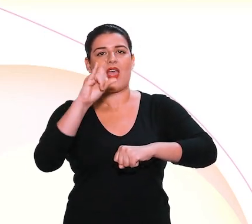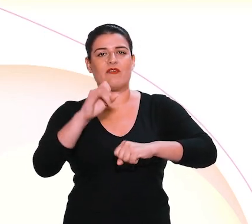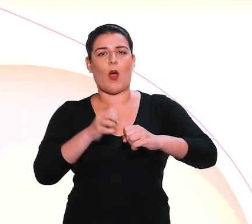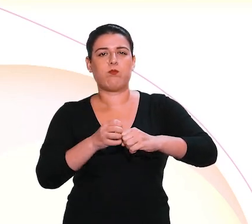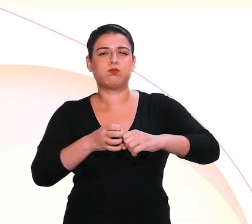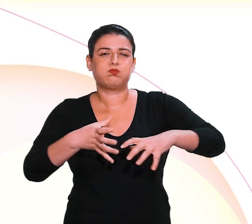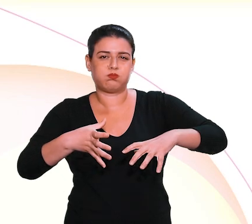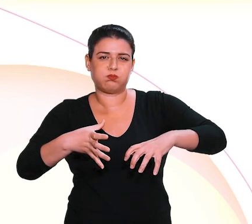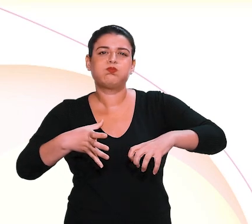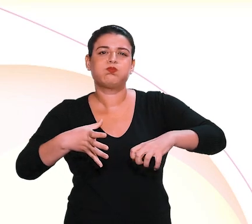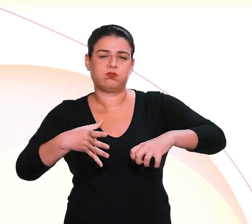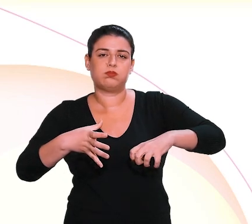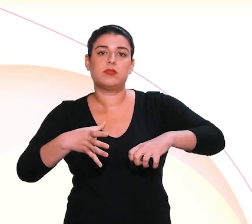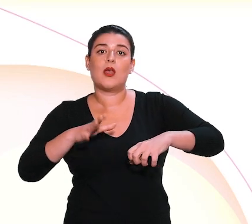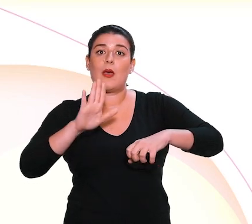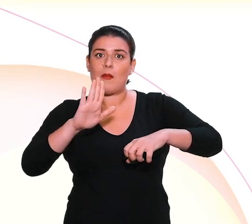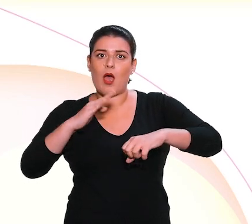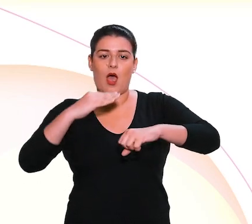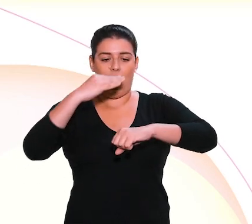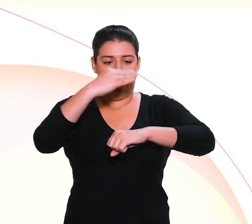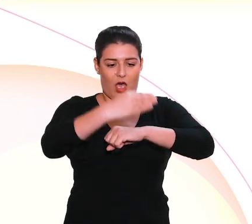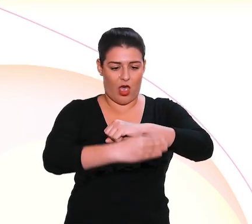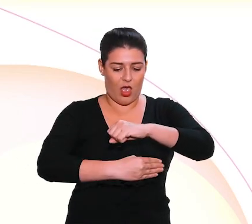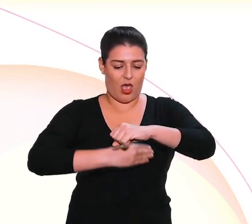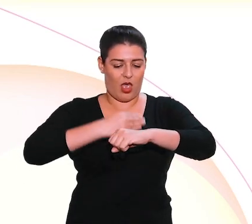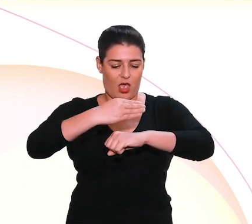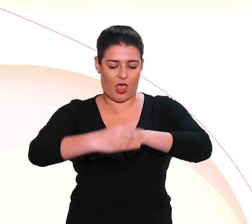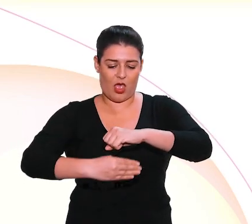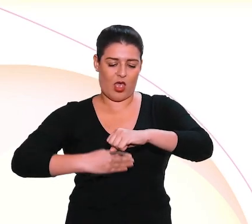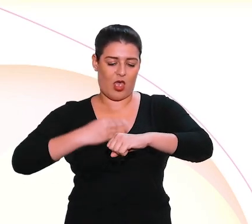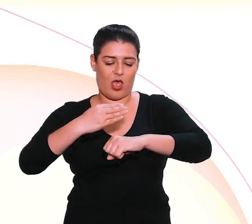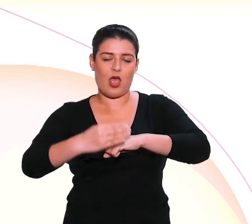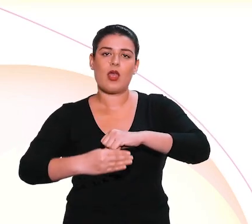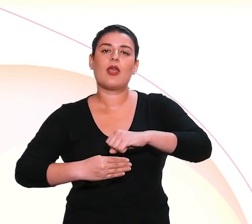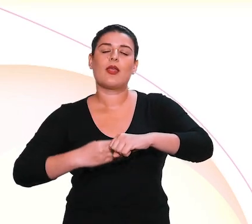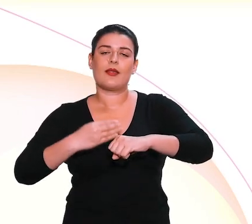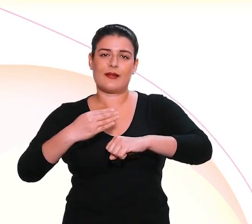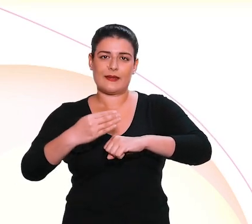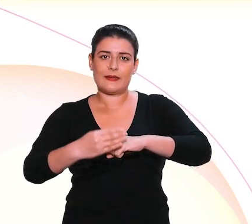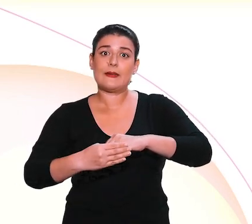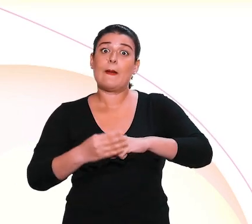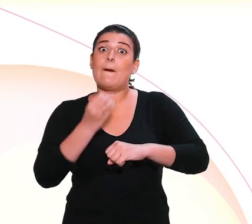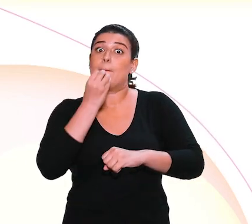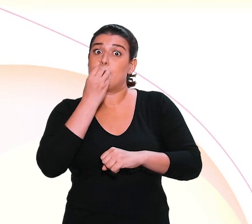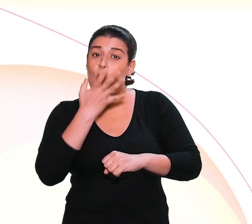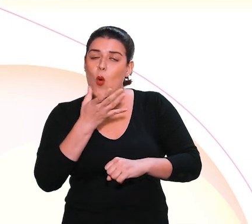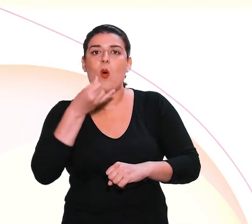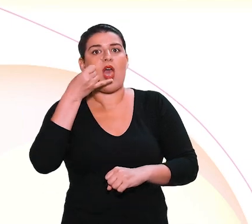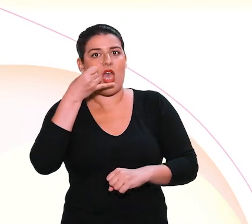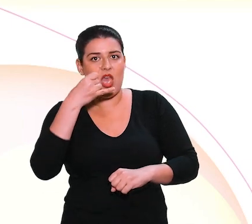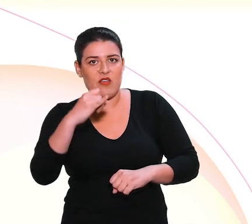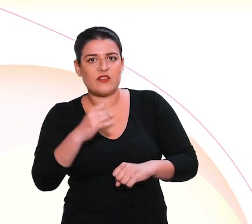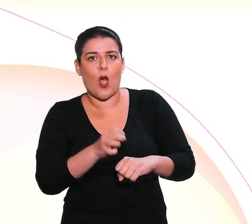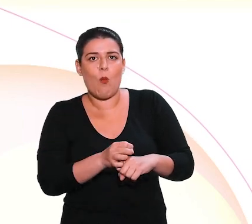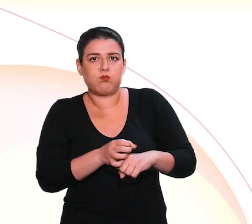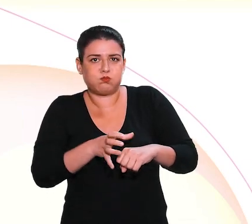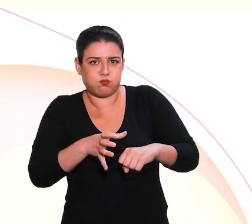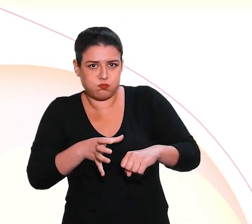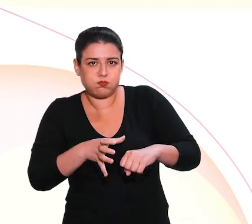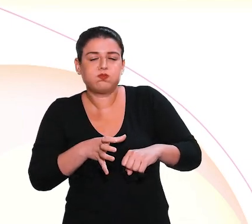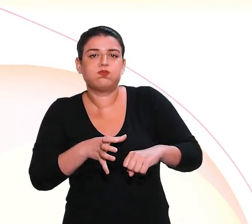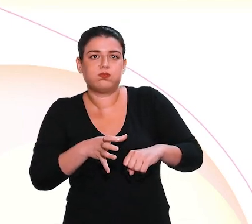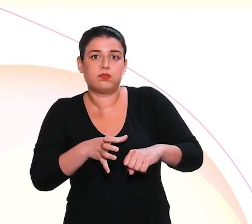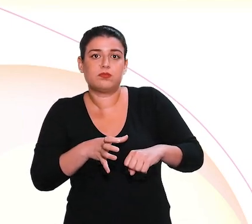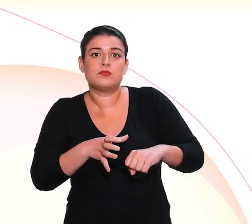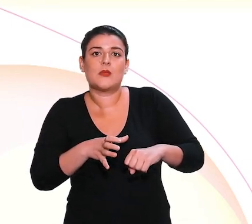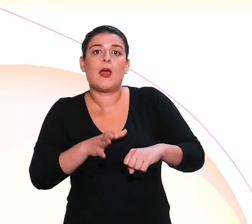um edema importante. Mas o enfaixamento de coto ele é muito bom para evitar esse edema, mas o enfaixamento